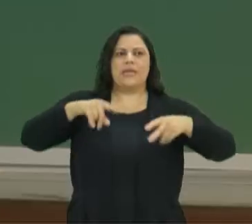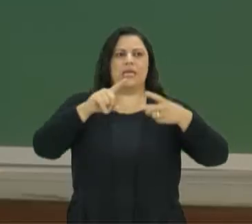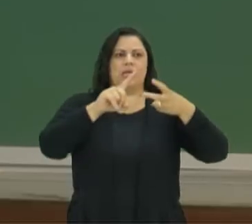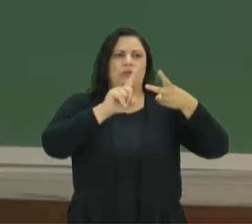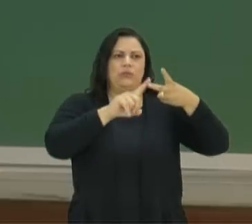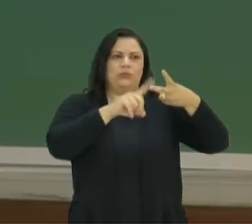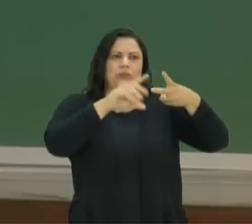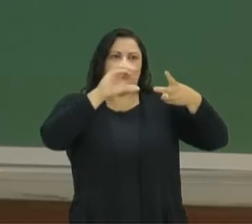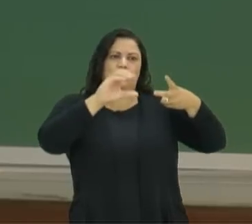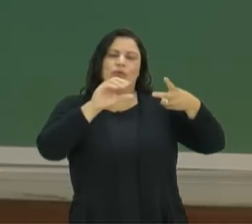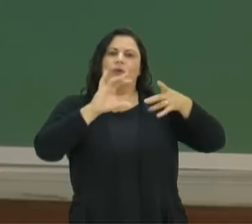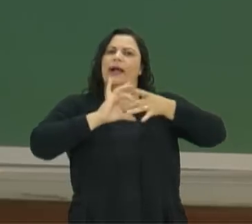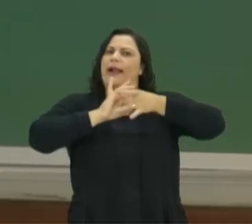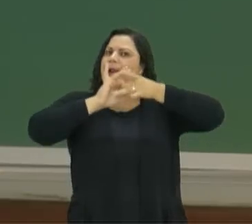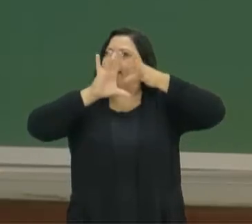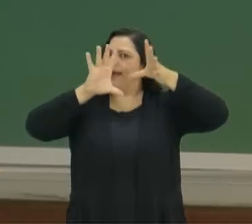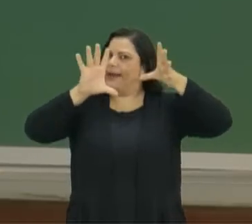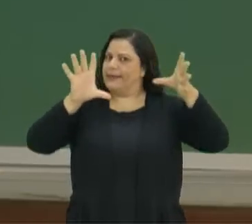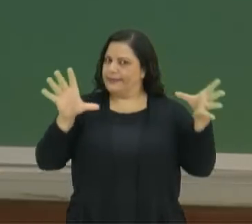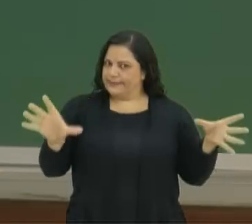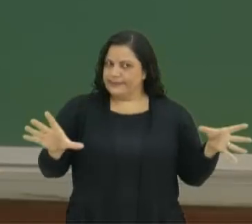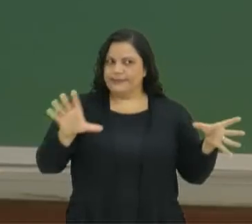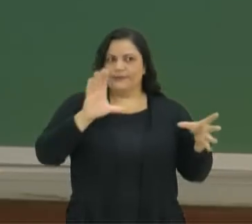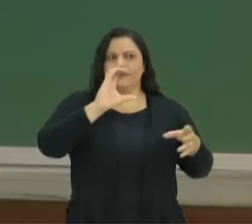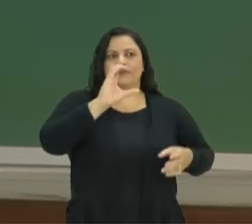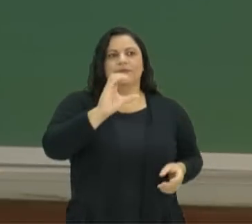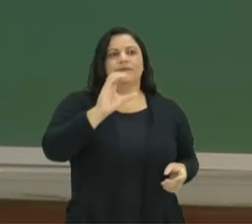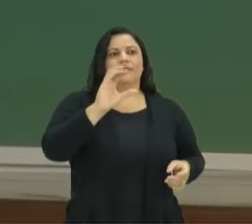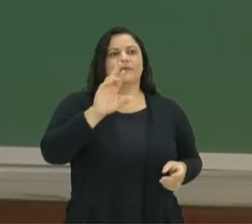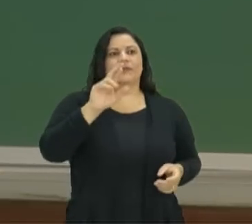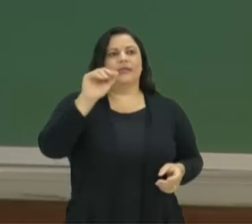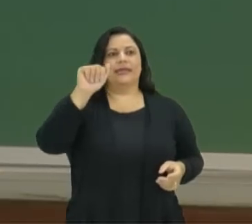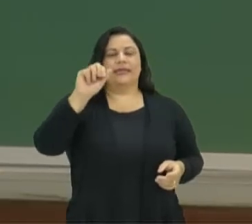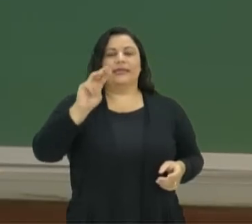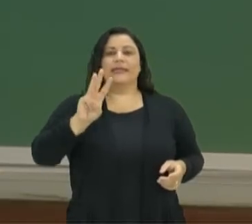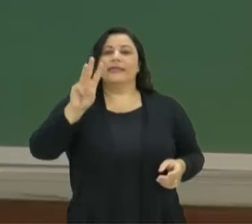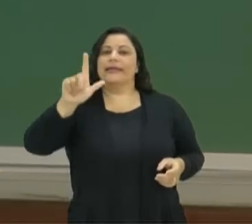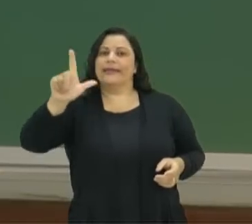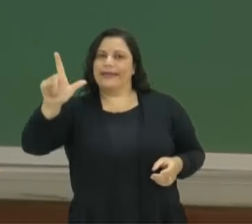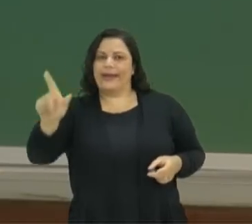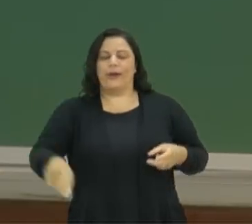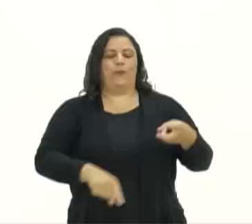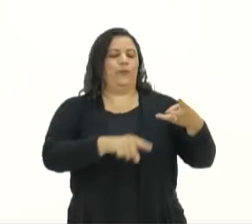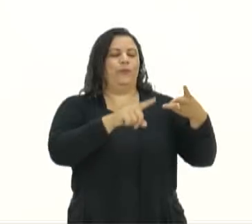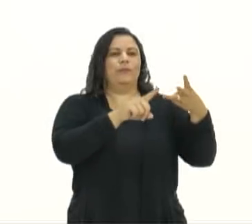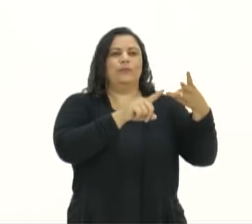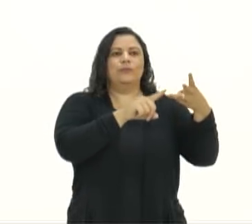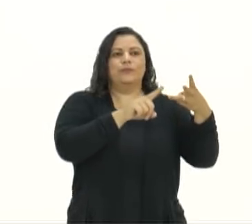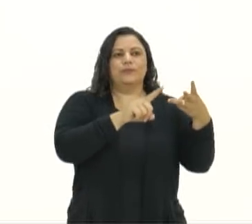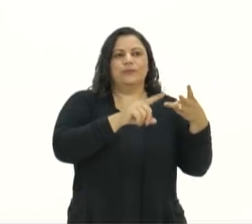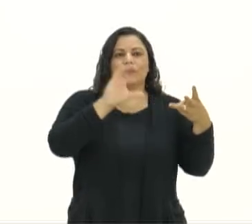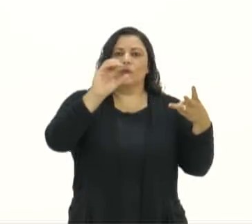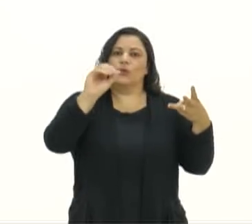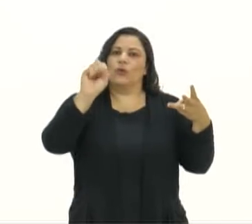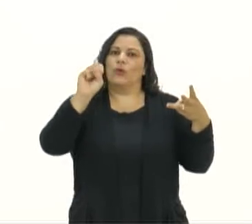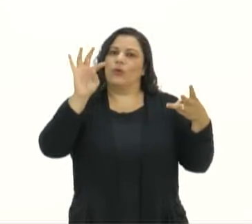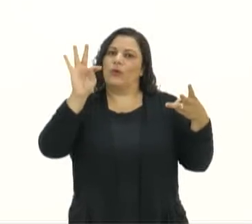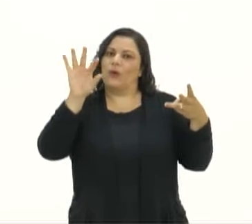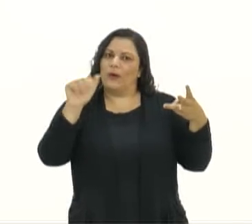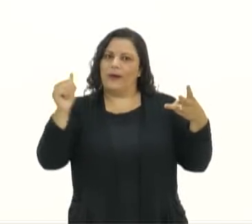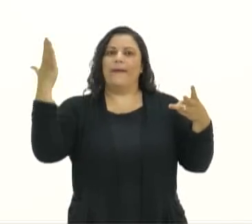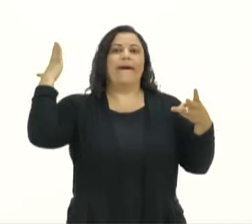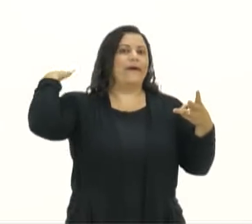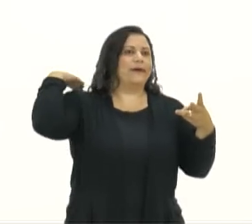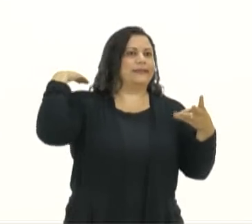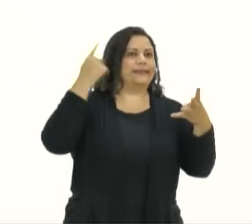que muitas vezes é confundido com um estilo livre, mas a gente já vai entender melhor o que é. O costas e o